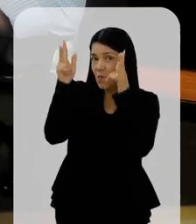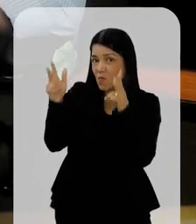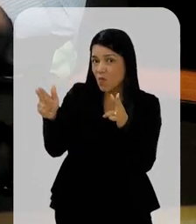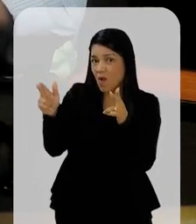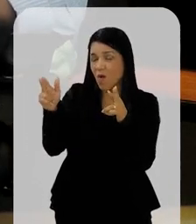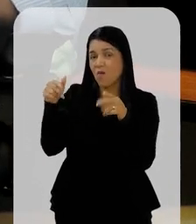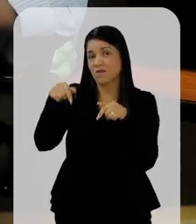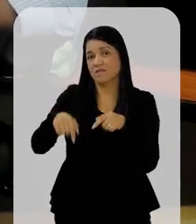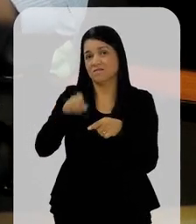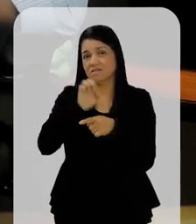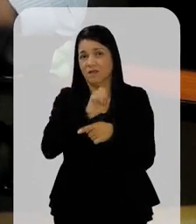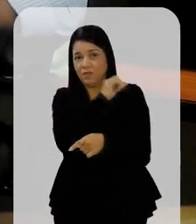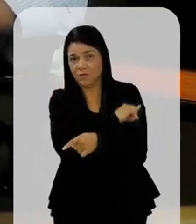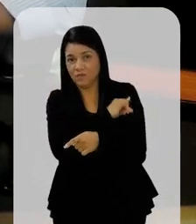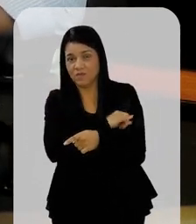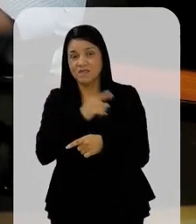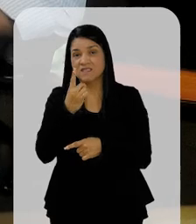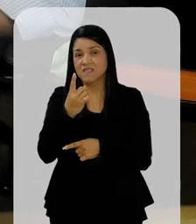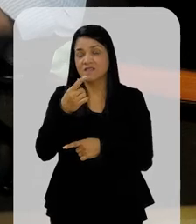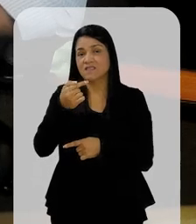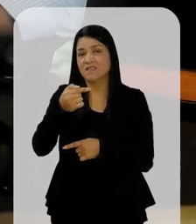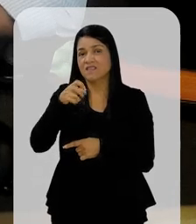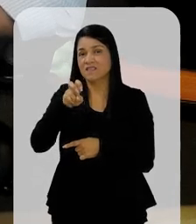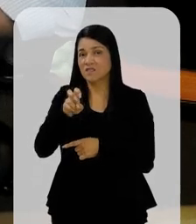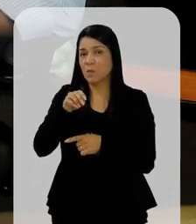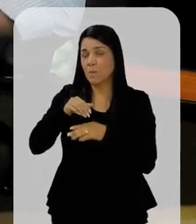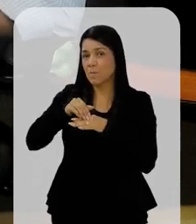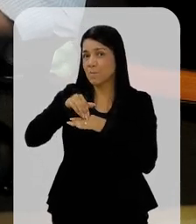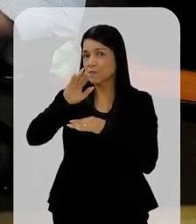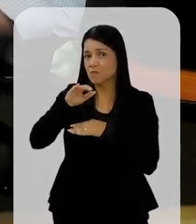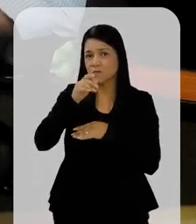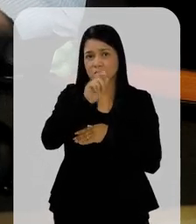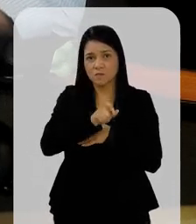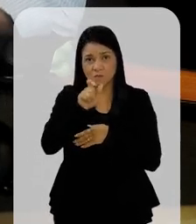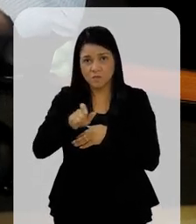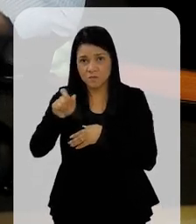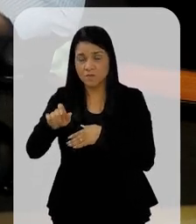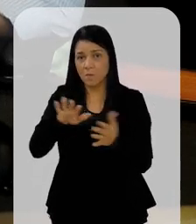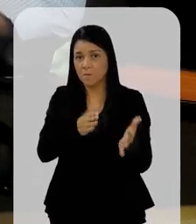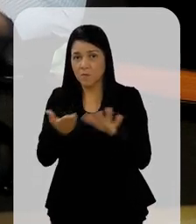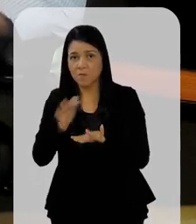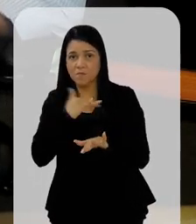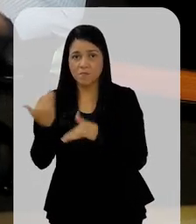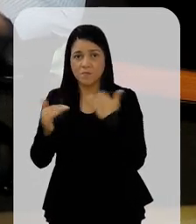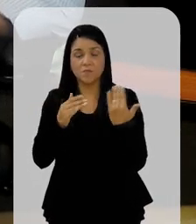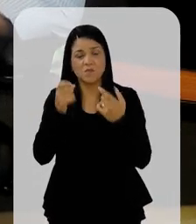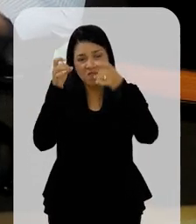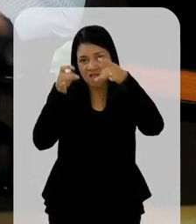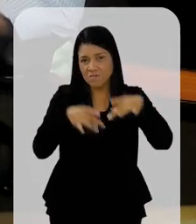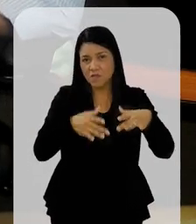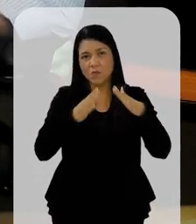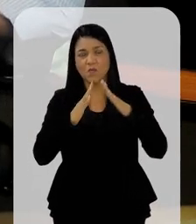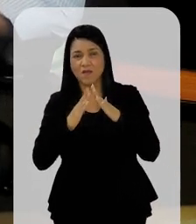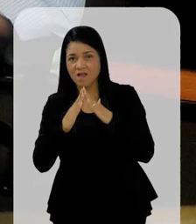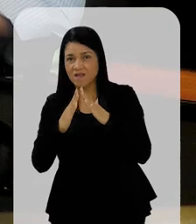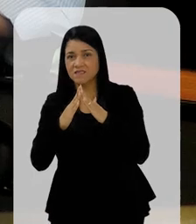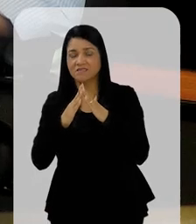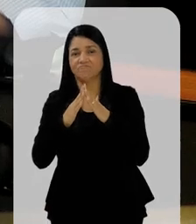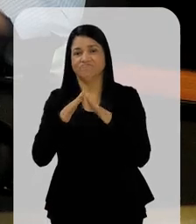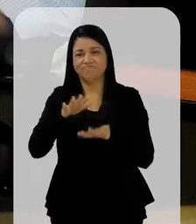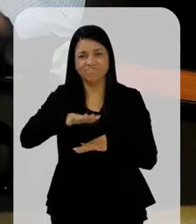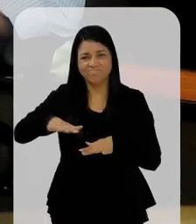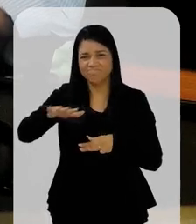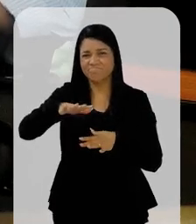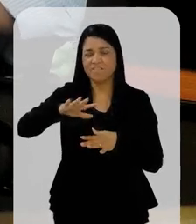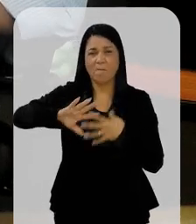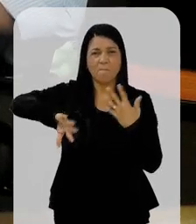de 170 pessoas morreram e outras milhares tiveram que abandonar suas casas diante de um cenário devastador. O